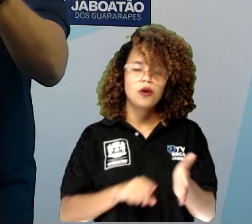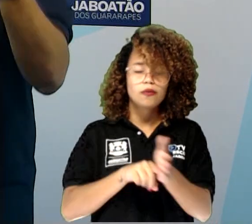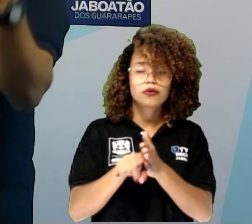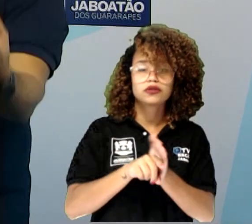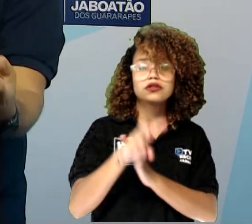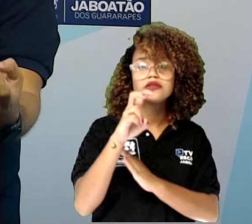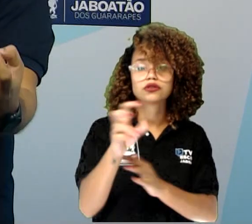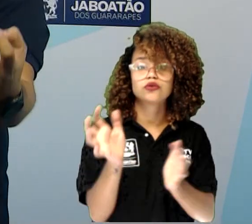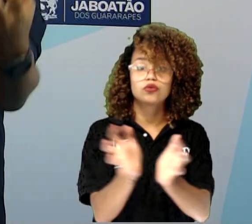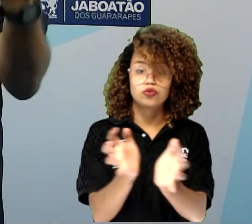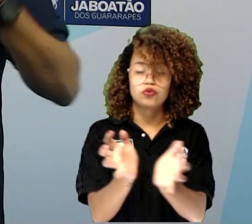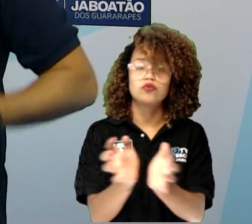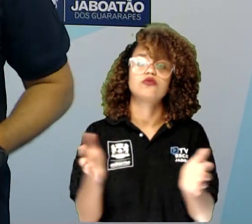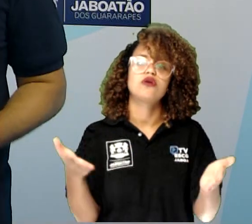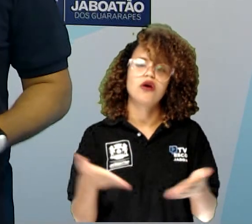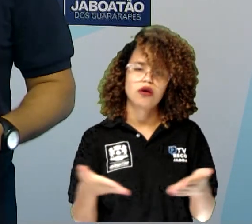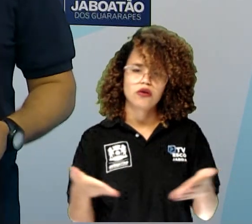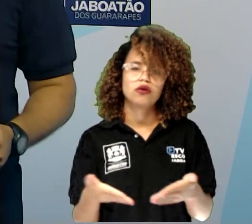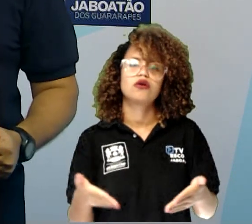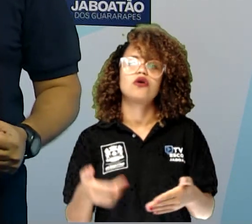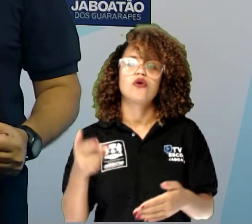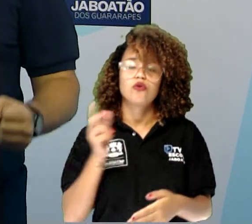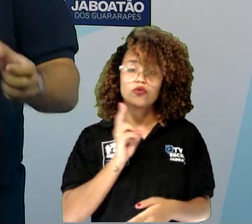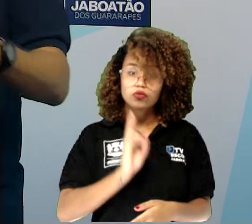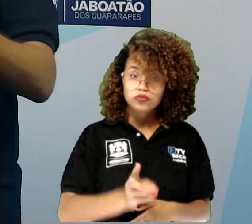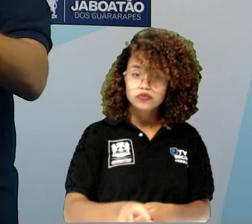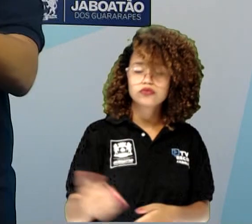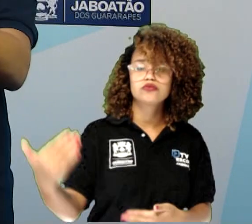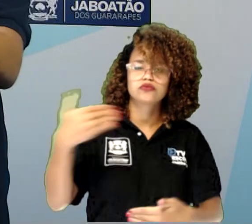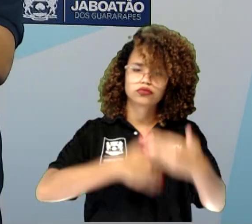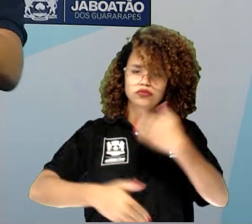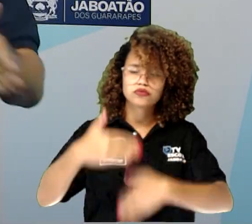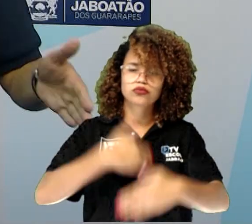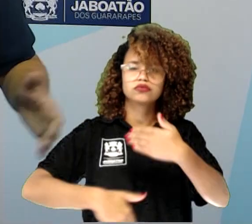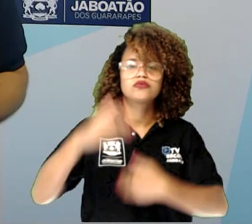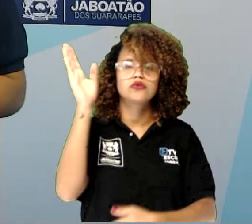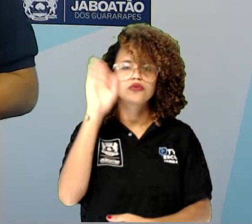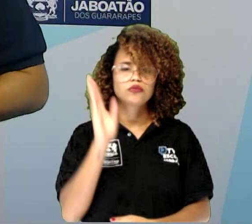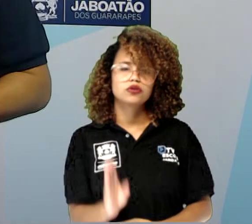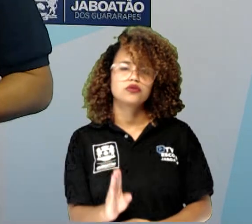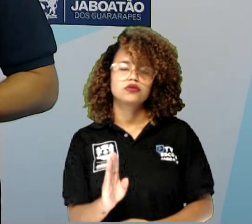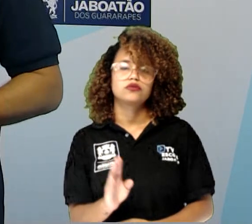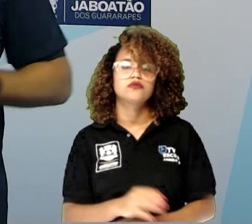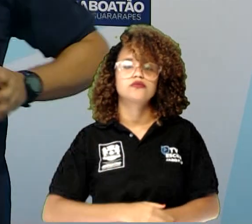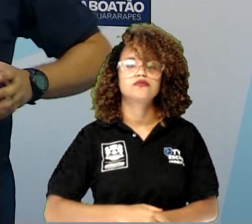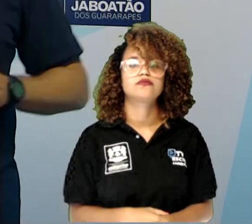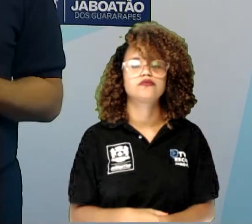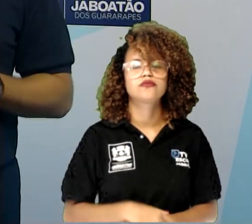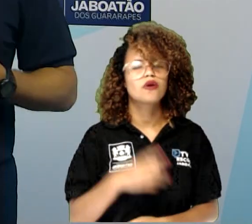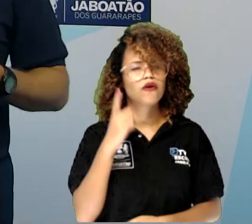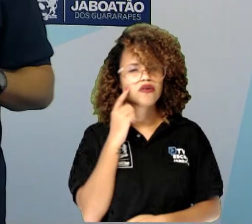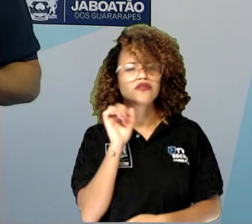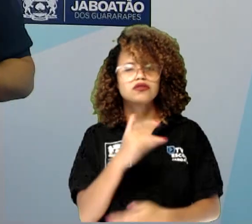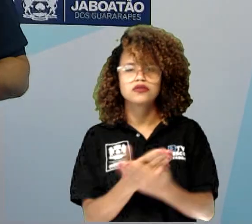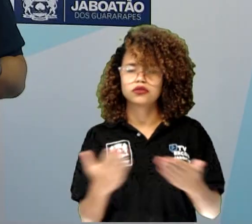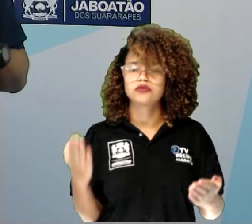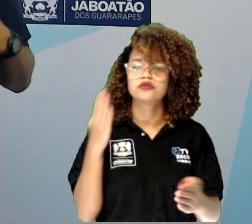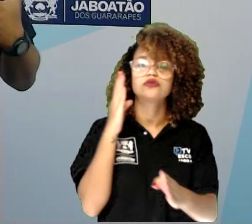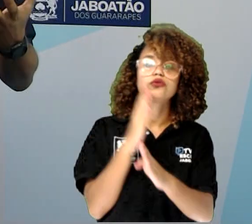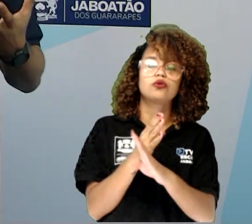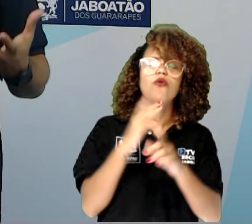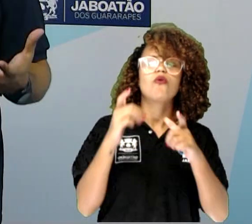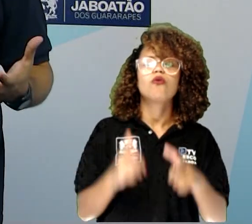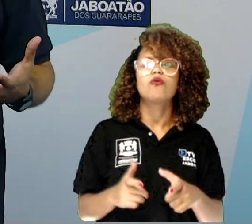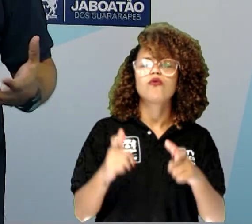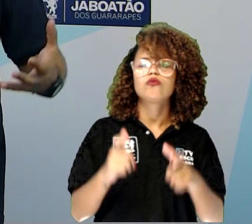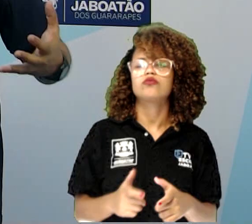grupos atuais que continuam vindo para o Brasil. Nesses últimos 10 anos. Vamos ver se vocês descobrem de